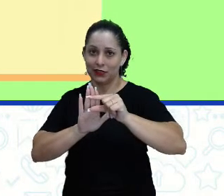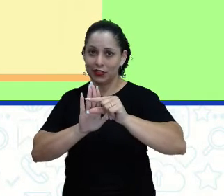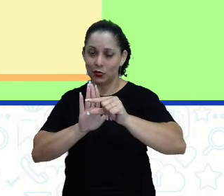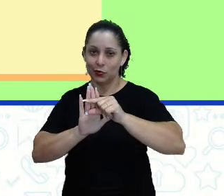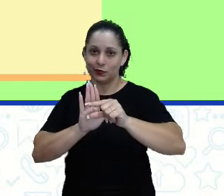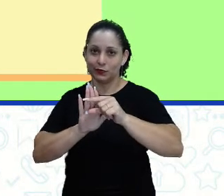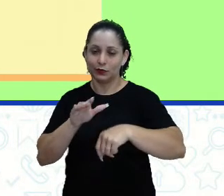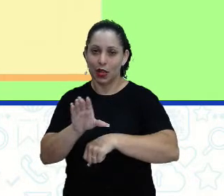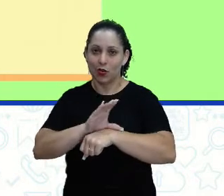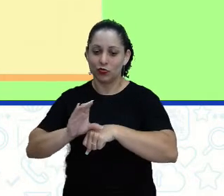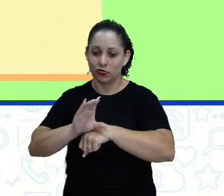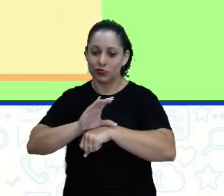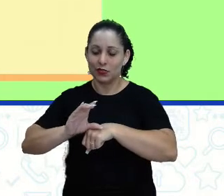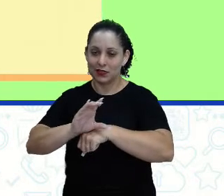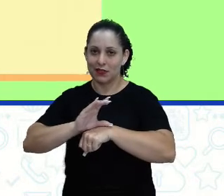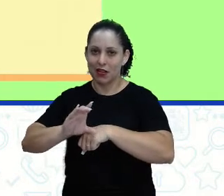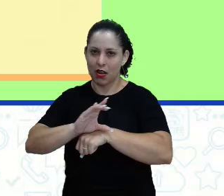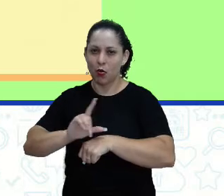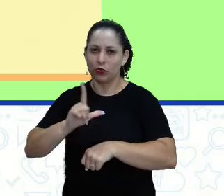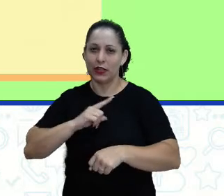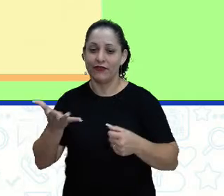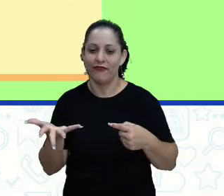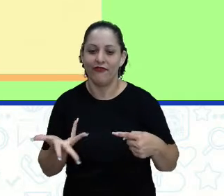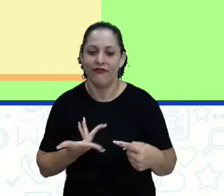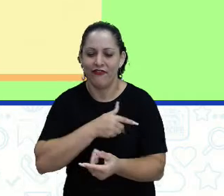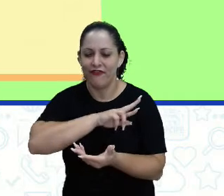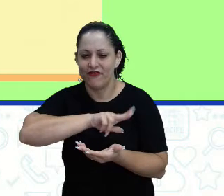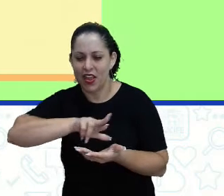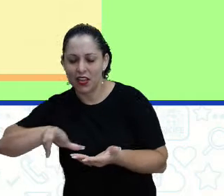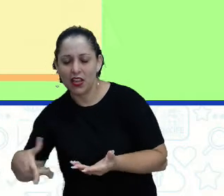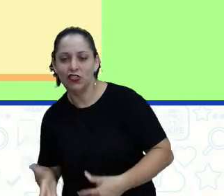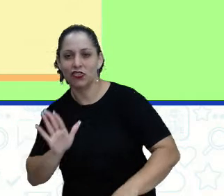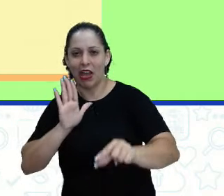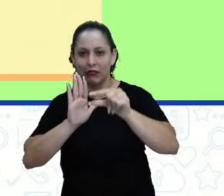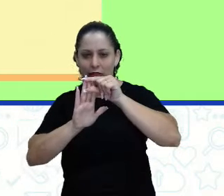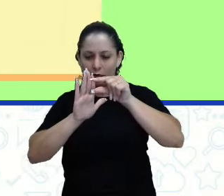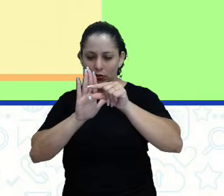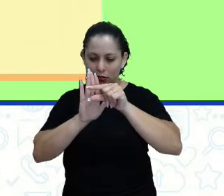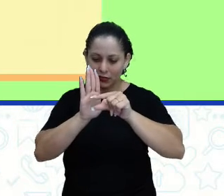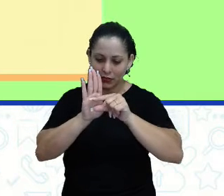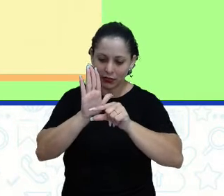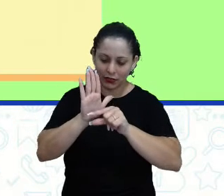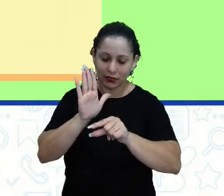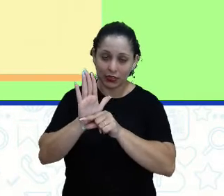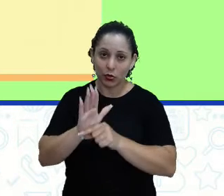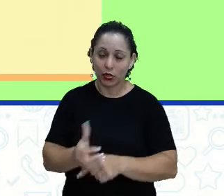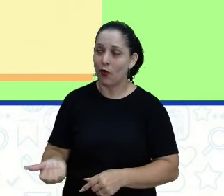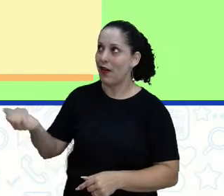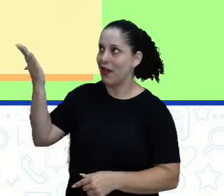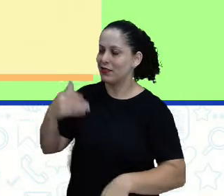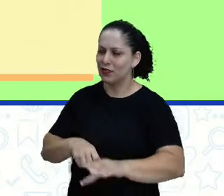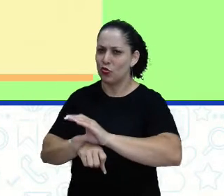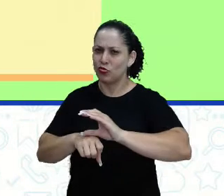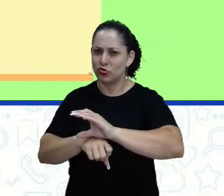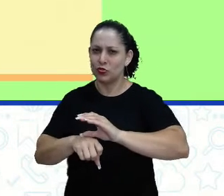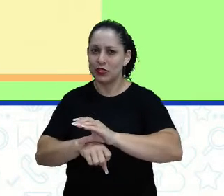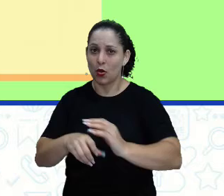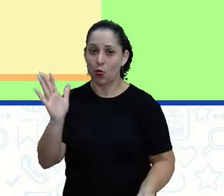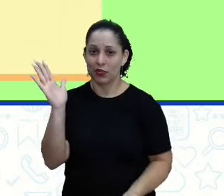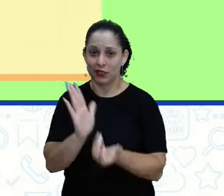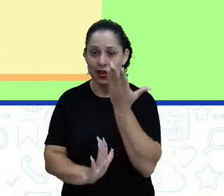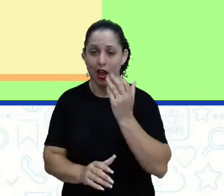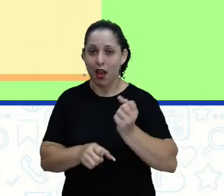Constituição, né? A nossa Constituição é formada por vários artigos. Essa Constituição ela foi estabelecida lá em